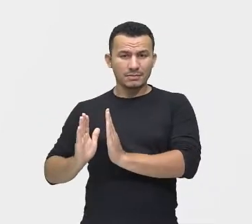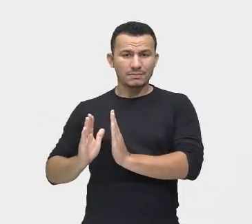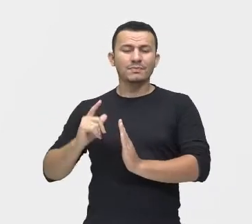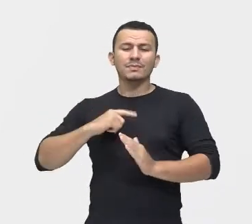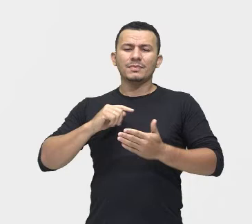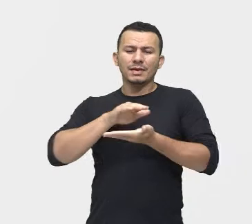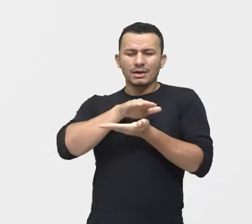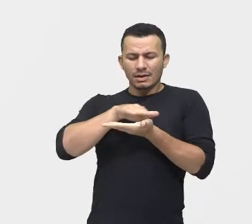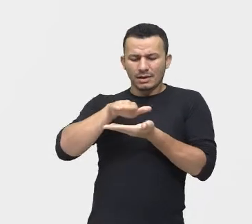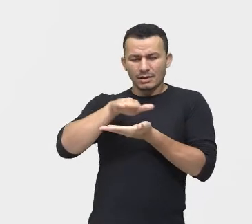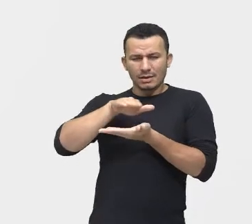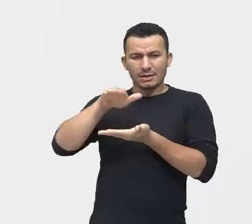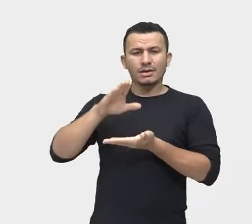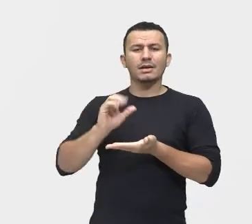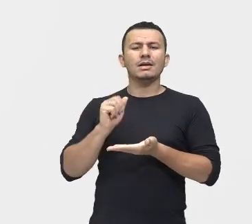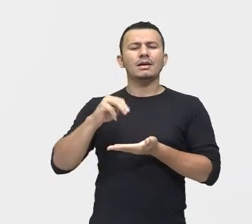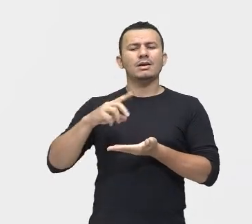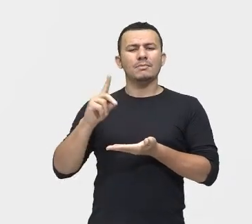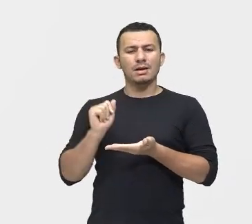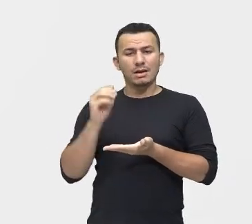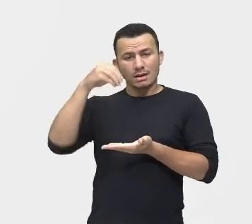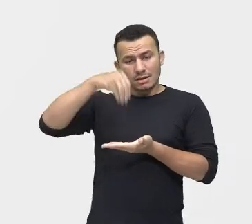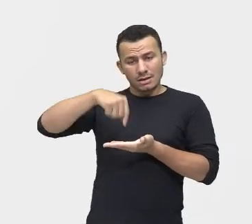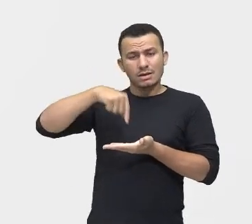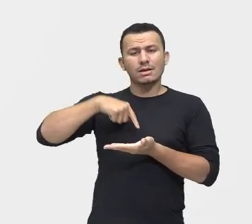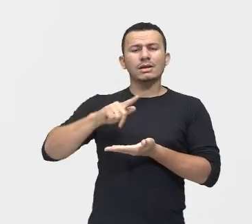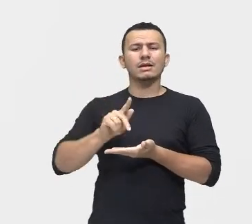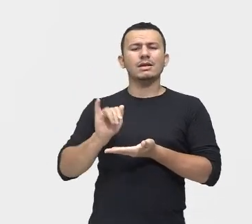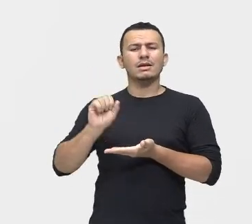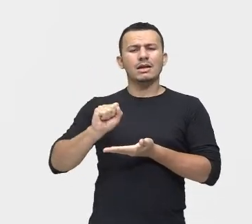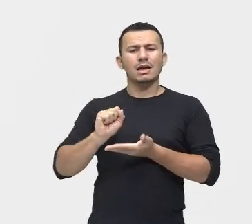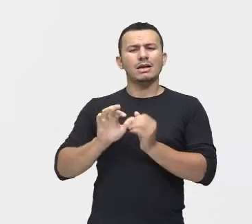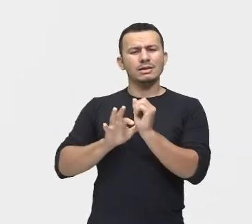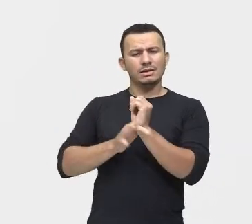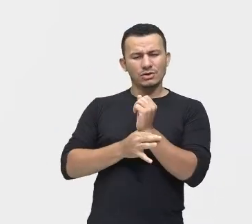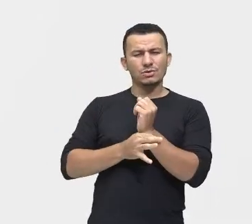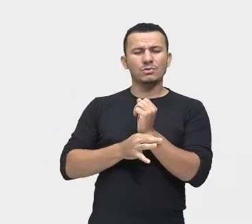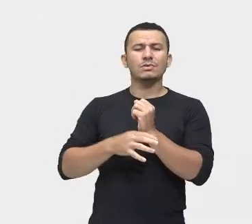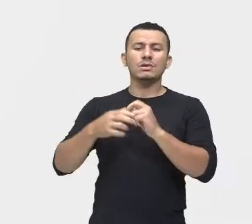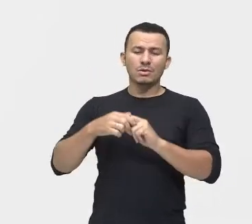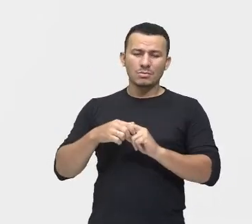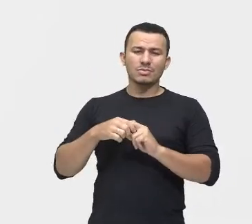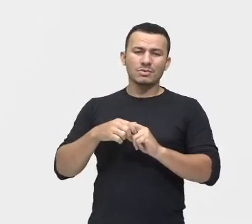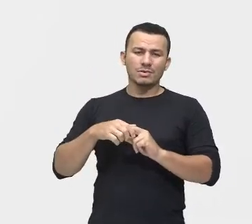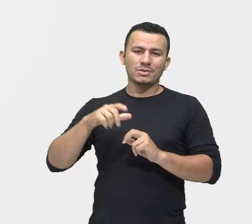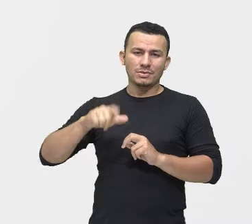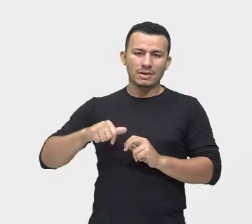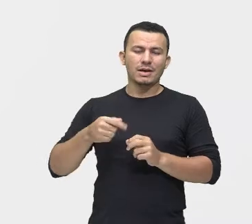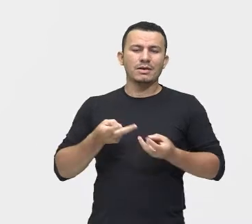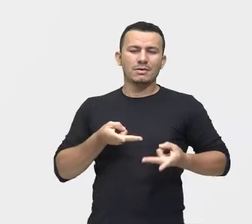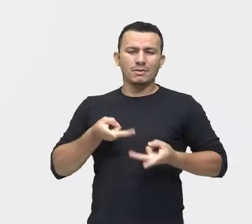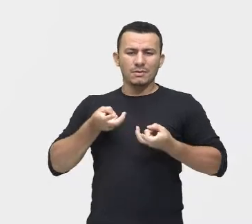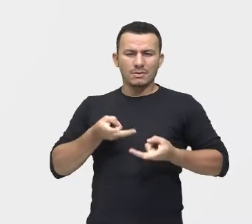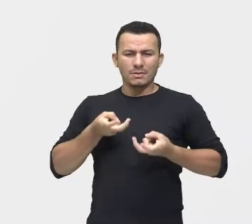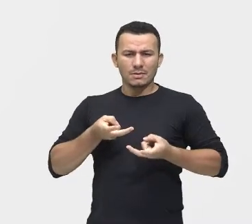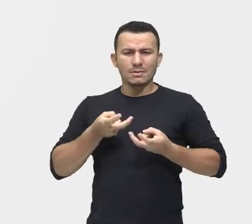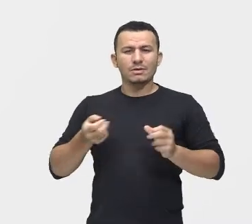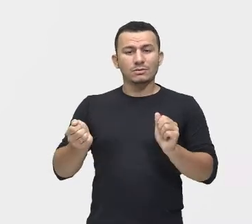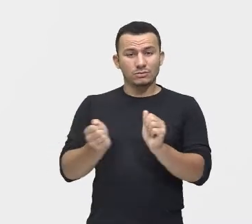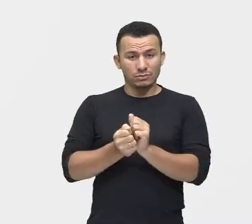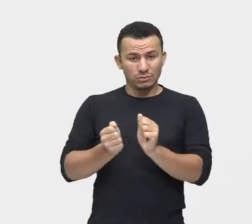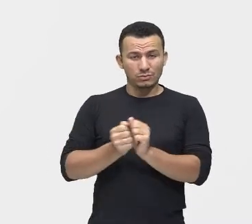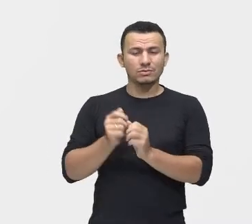uma camada ali, produz-se gás, esse gás também fica preso, então também é retirado aí